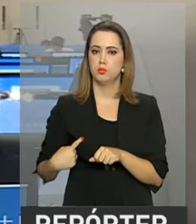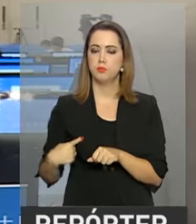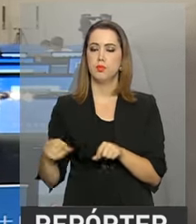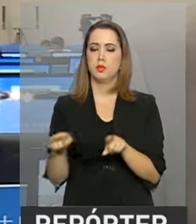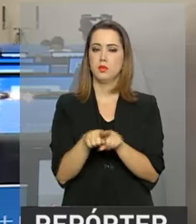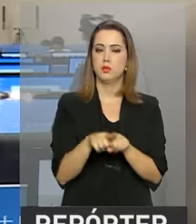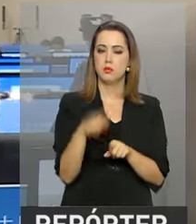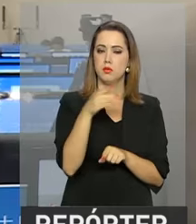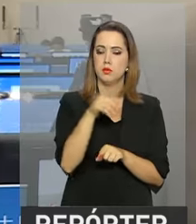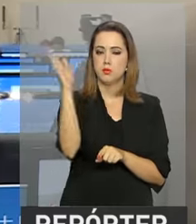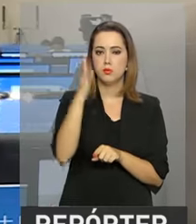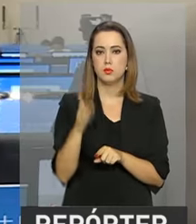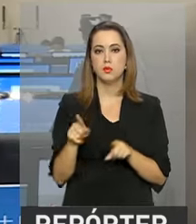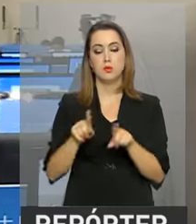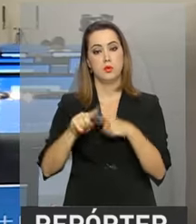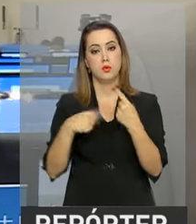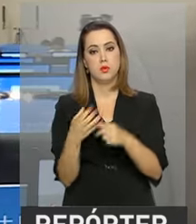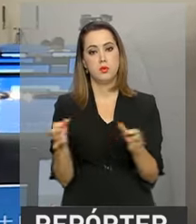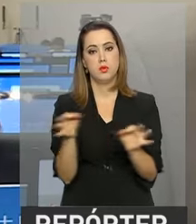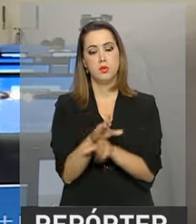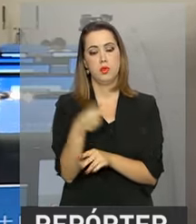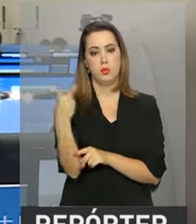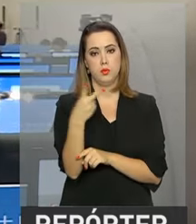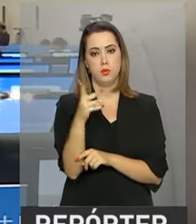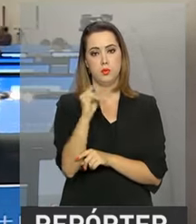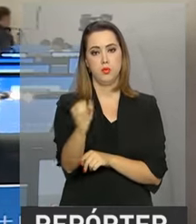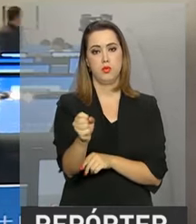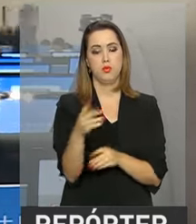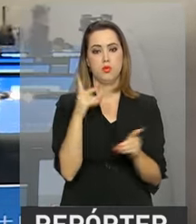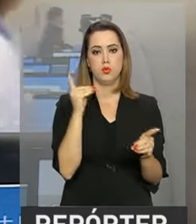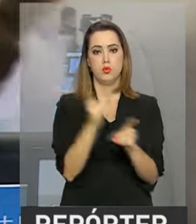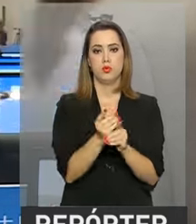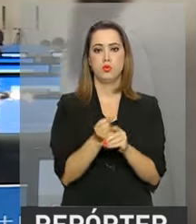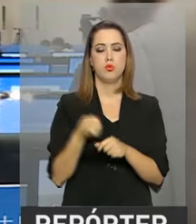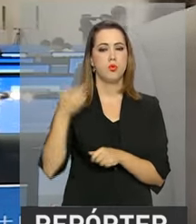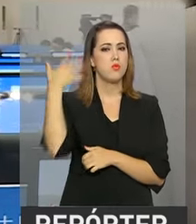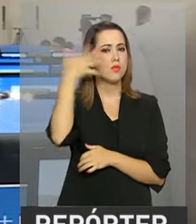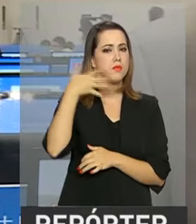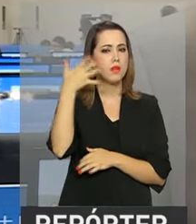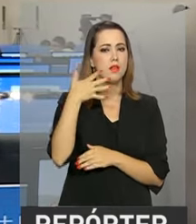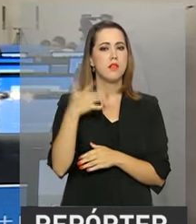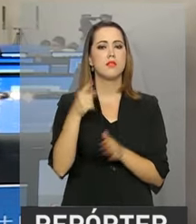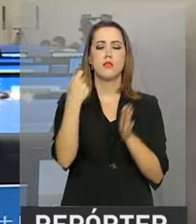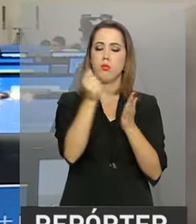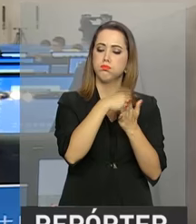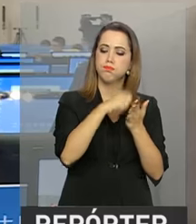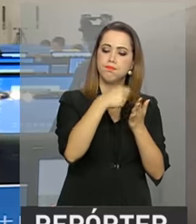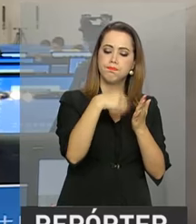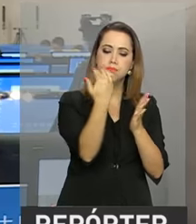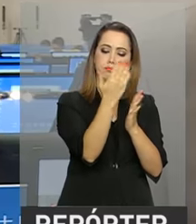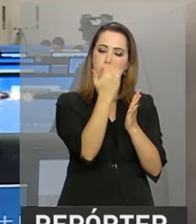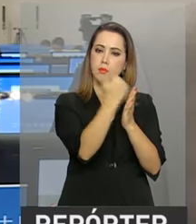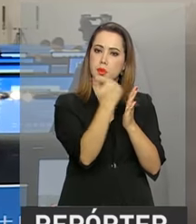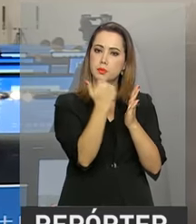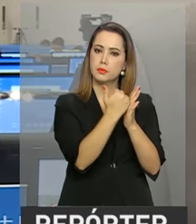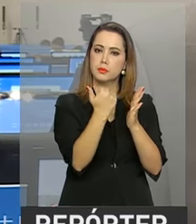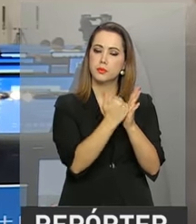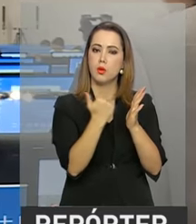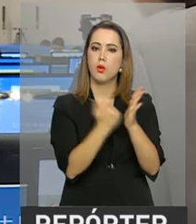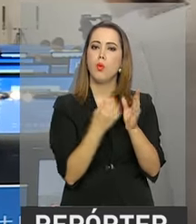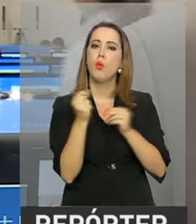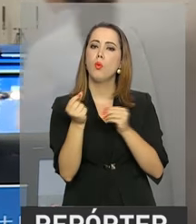dos dois dias de encontro, é apresentada uma declaração conjunta dos países com medidas e propostas do grupo